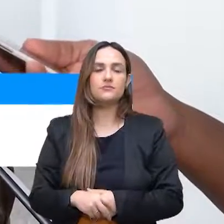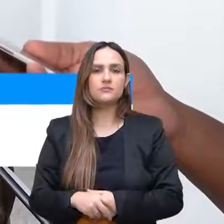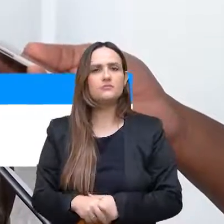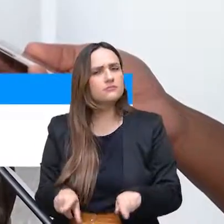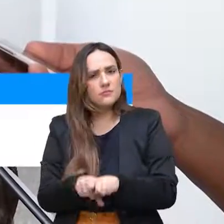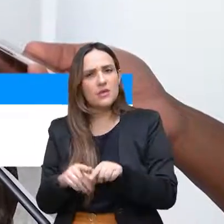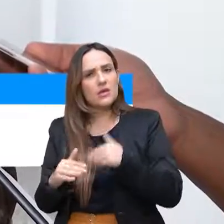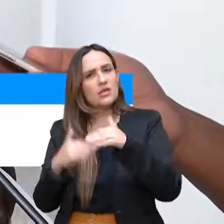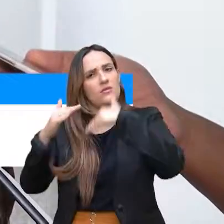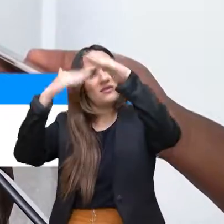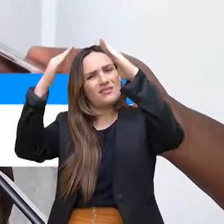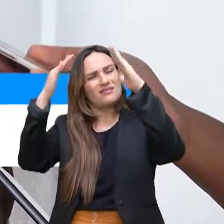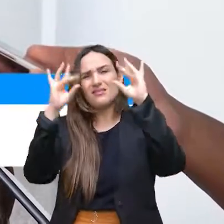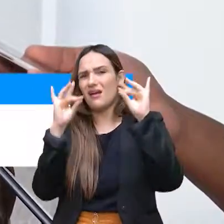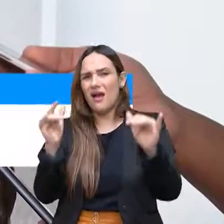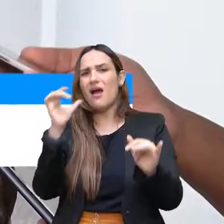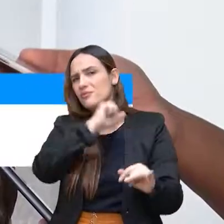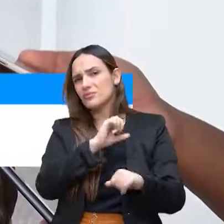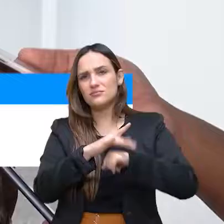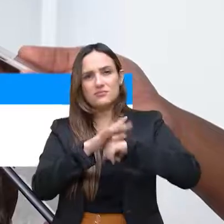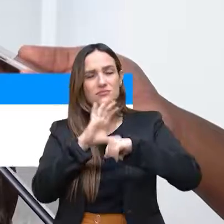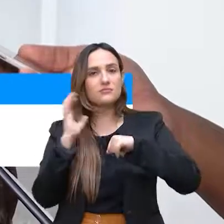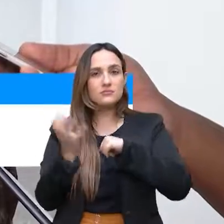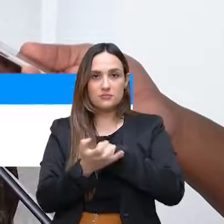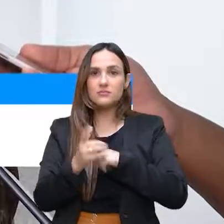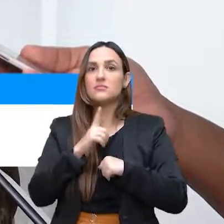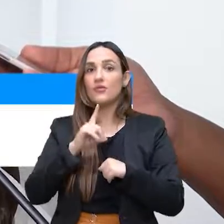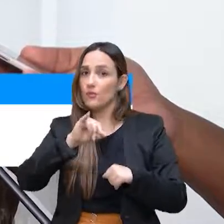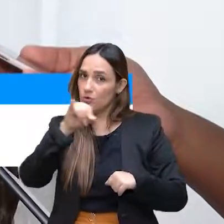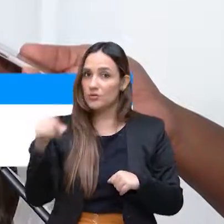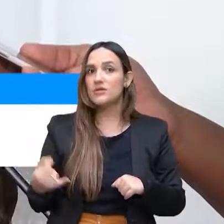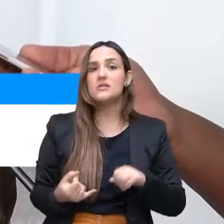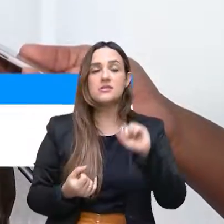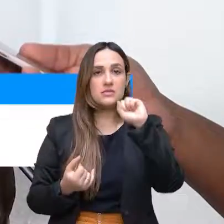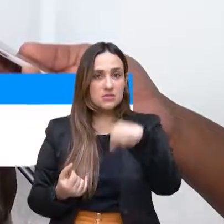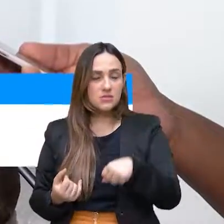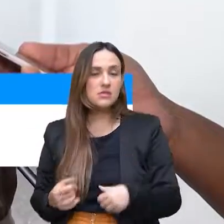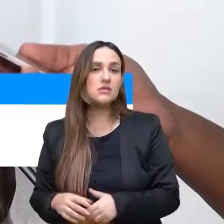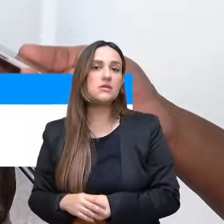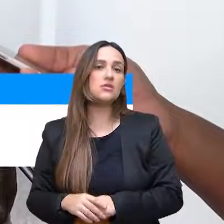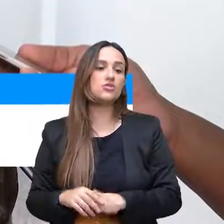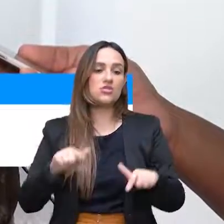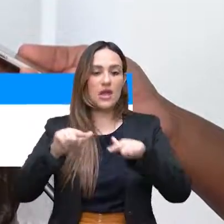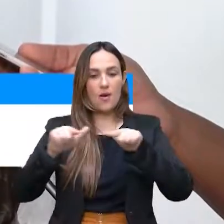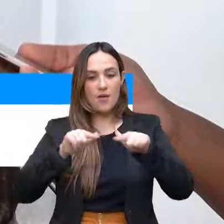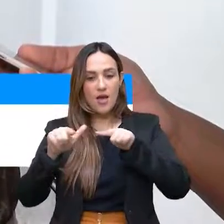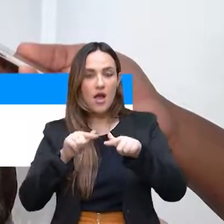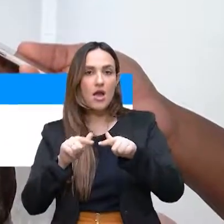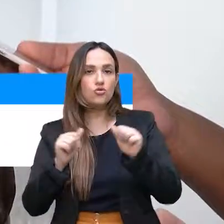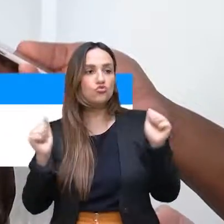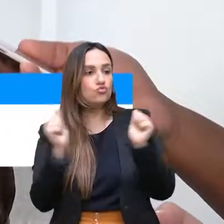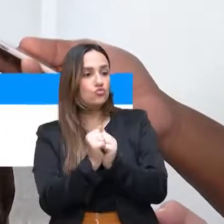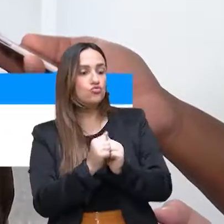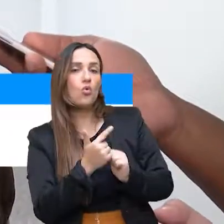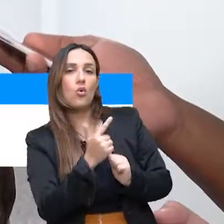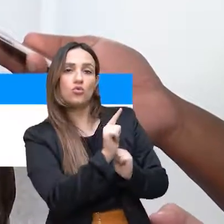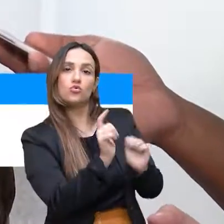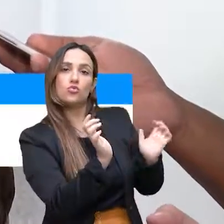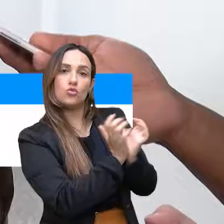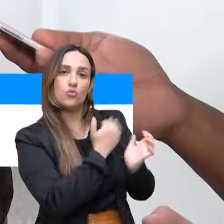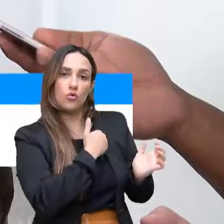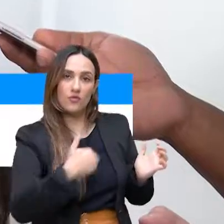estar melhor e que nós pudéssemos também evoluir, né, acabar com essa pandemia. Também tivemos